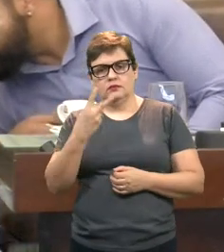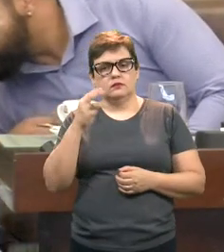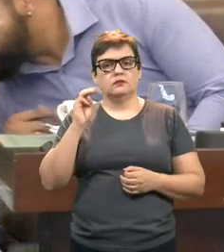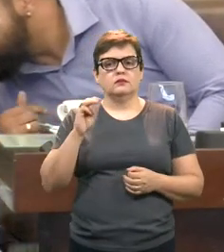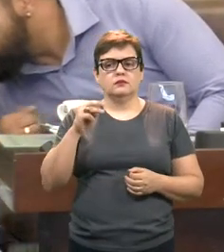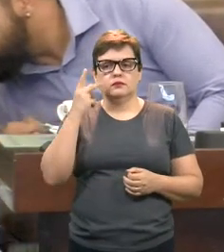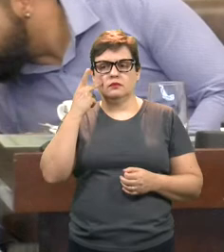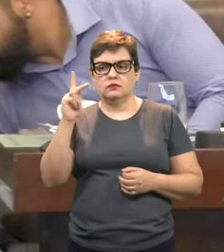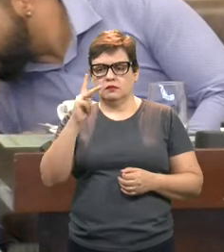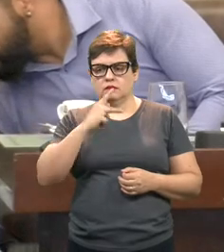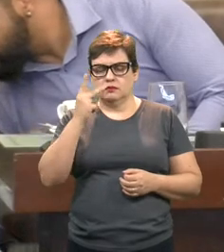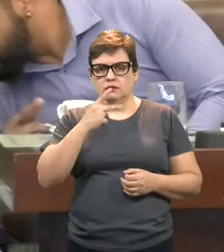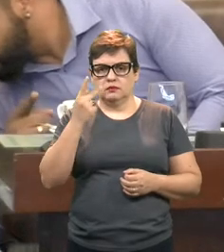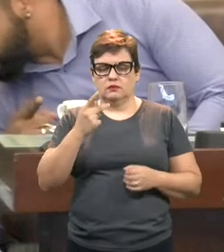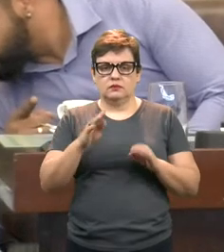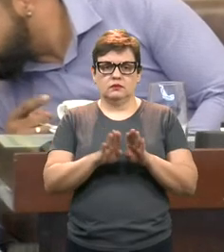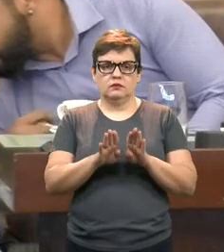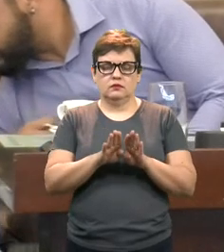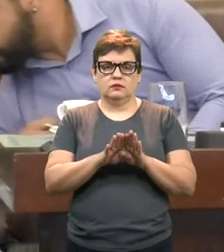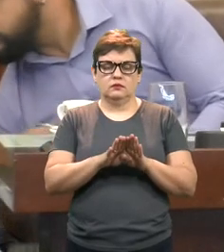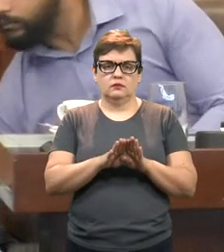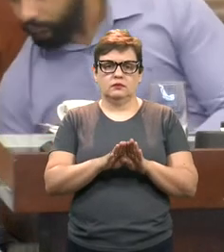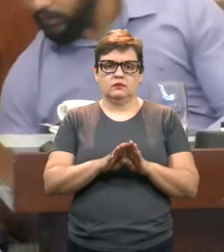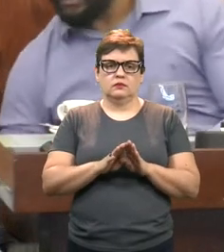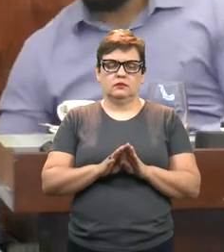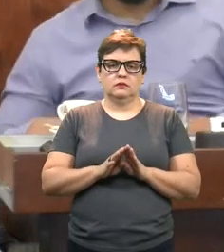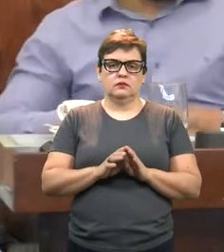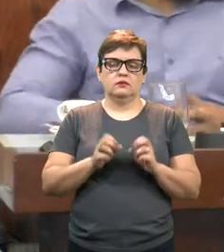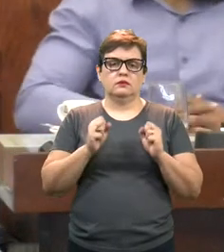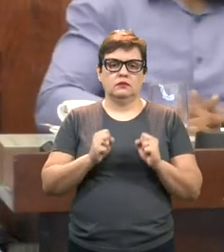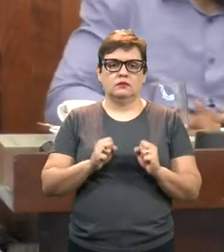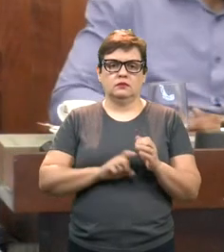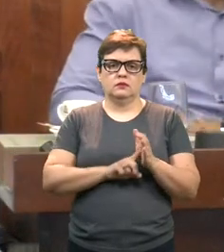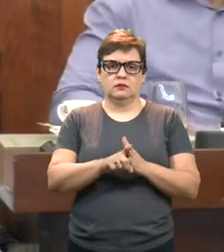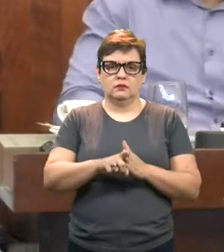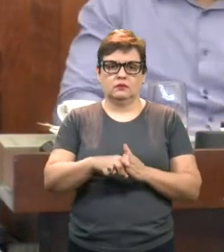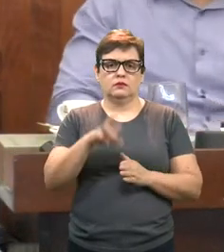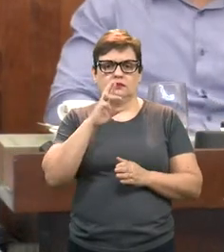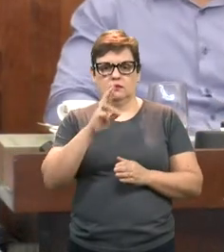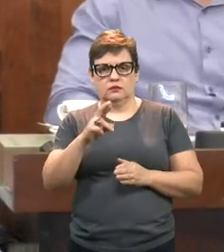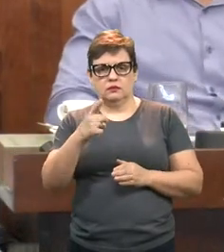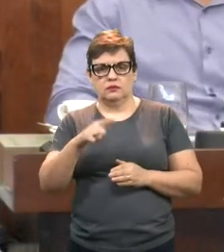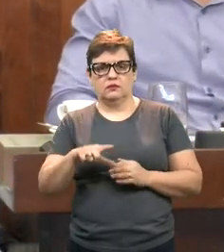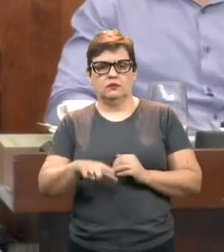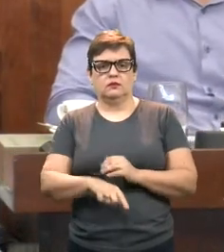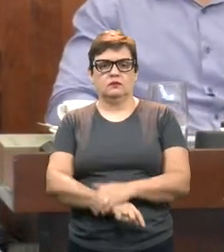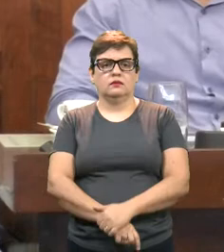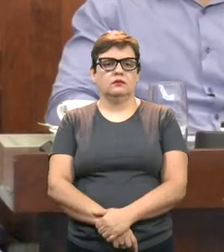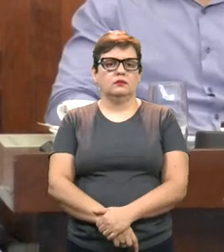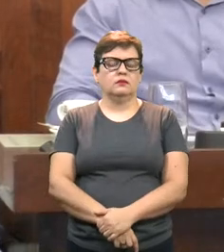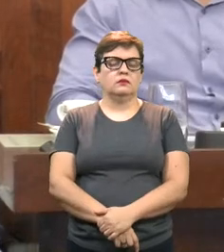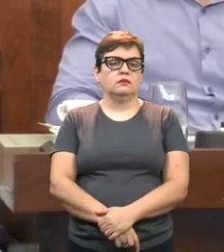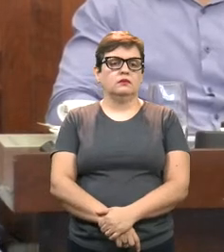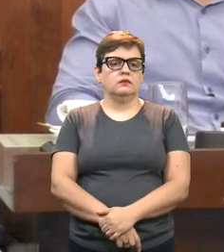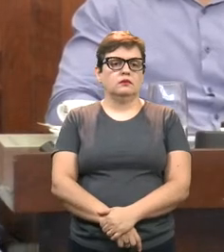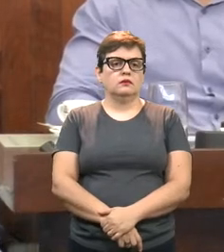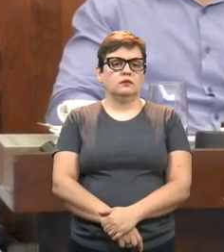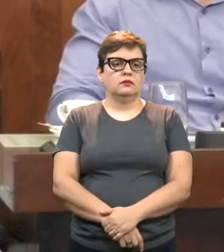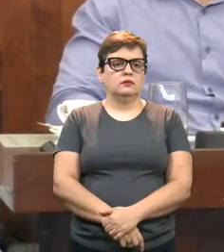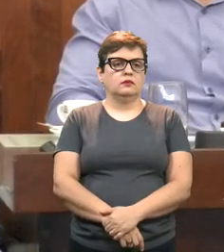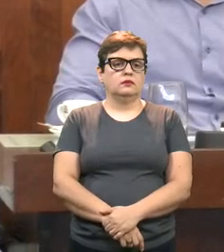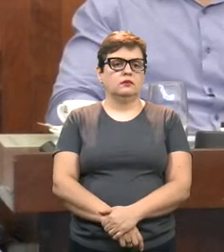se manifestar sobre as perguntas, permitidas à réplica e à tréplica pelo mesmo prazo.